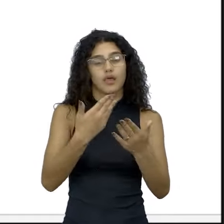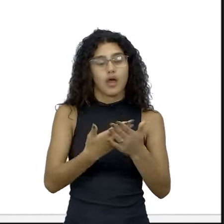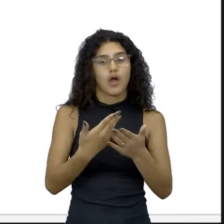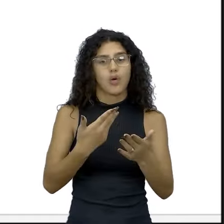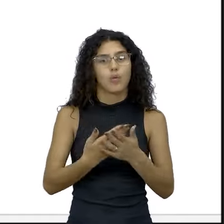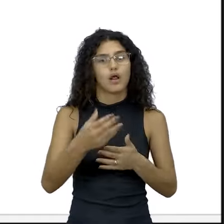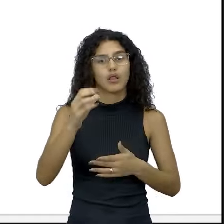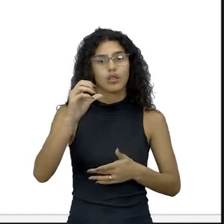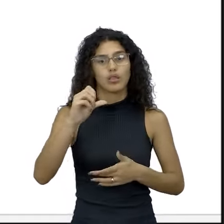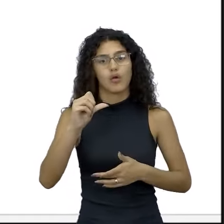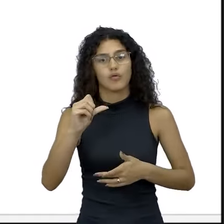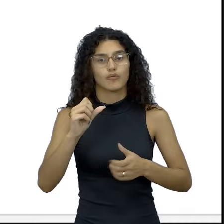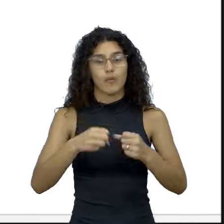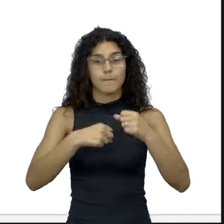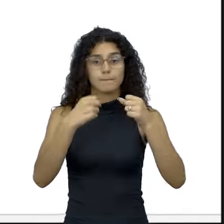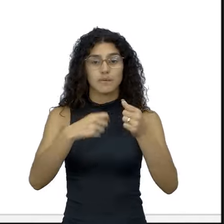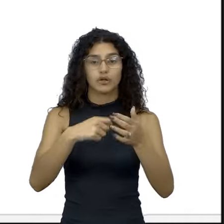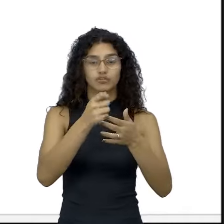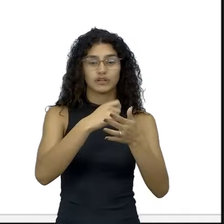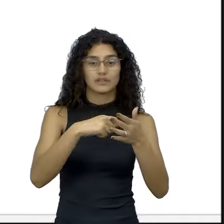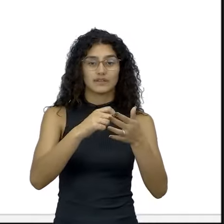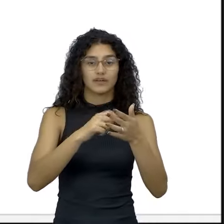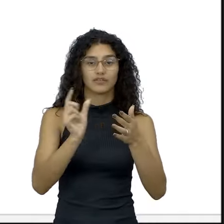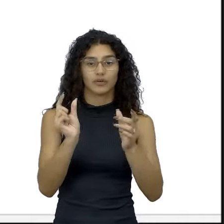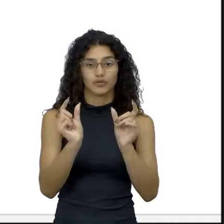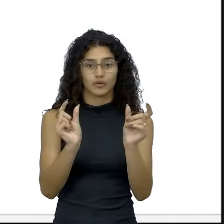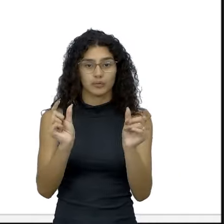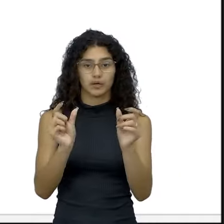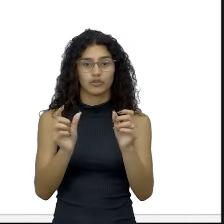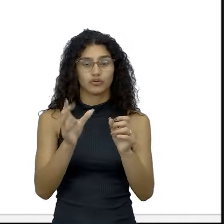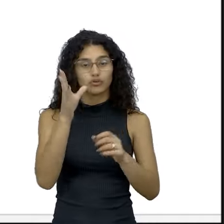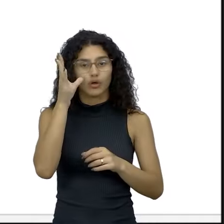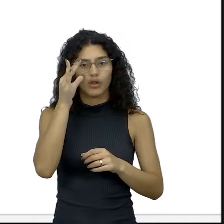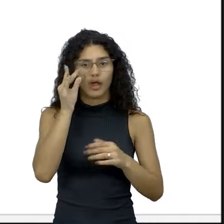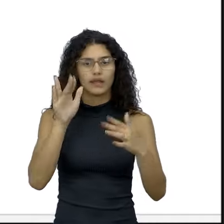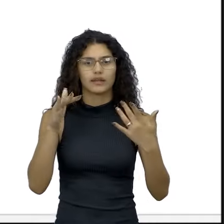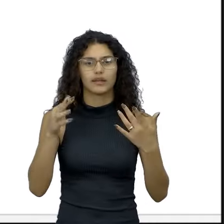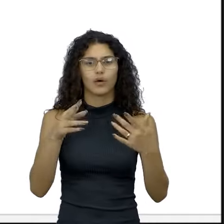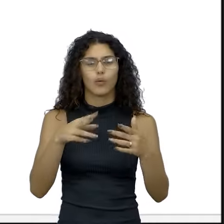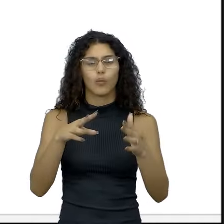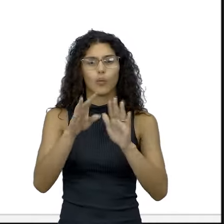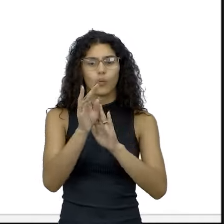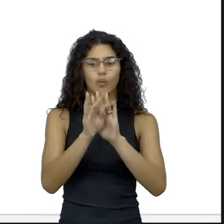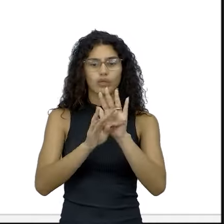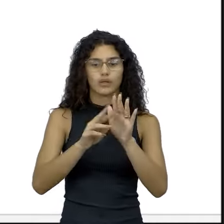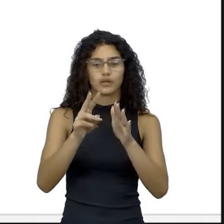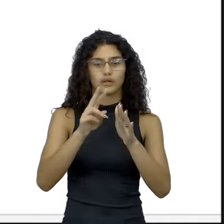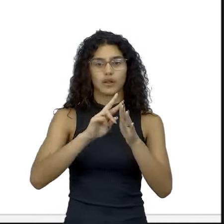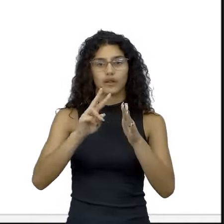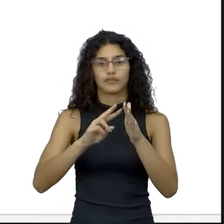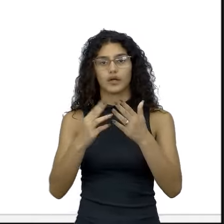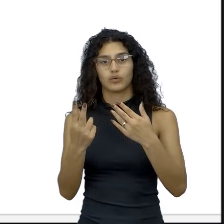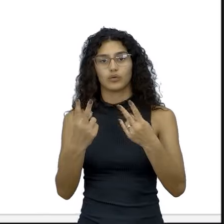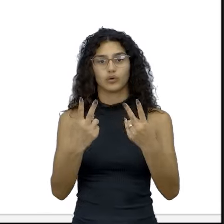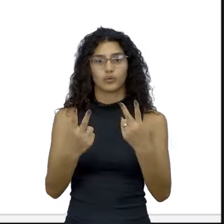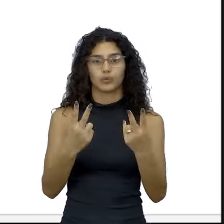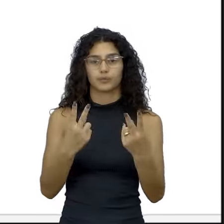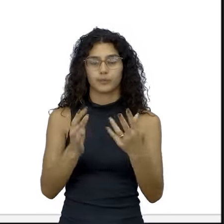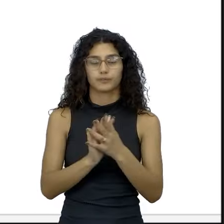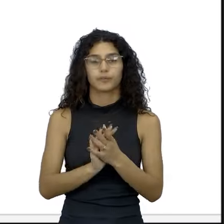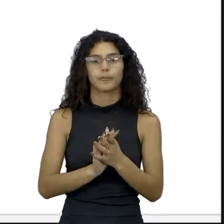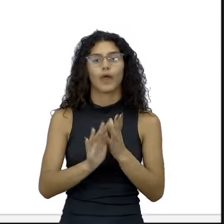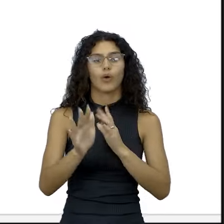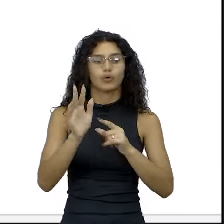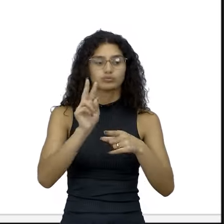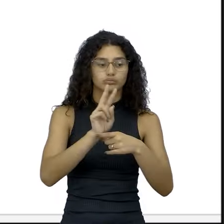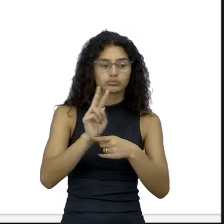né, eles podem escrever o verbete de curiosidade, então este texto ele será revisado em duplas. Esse